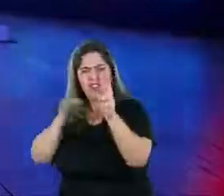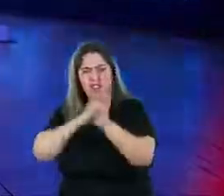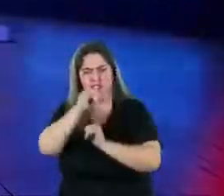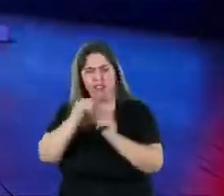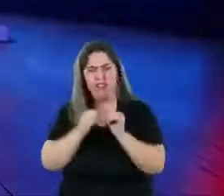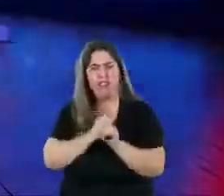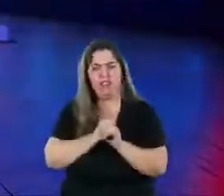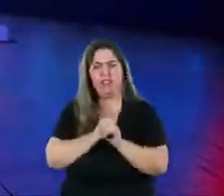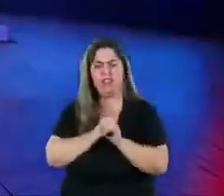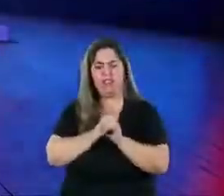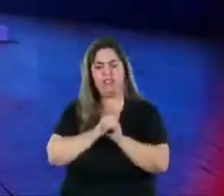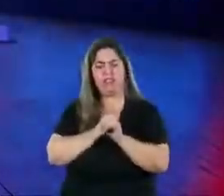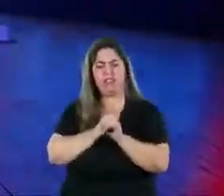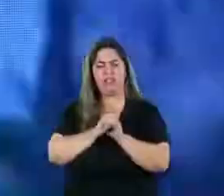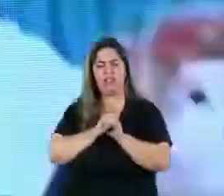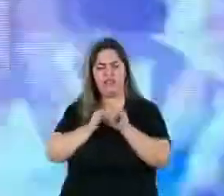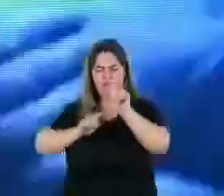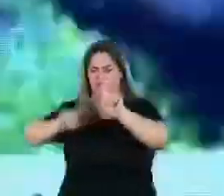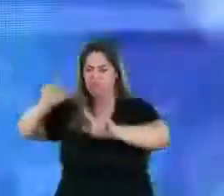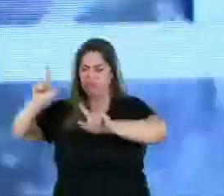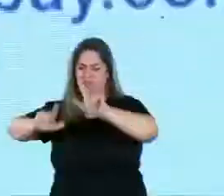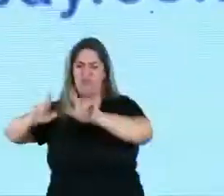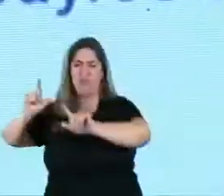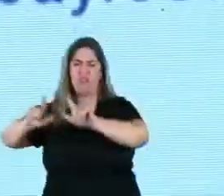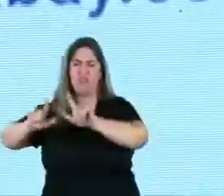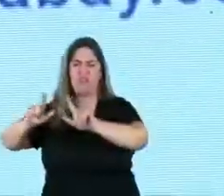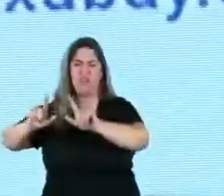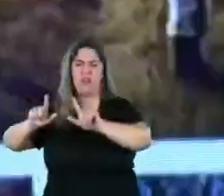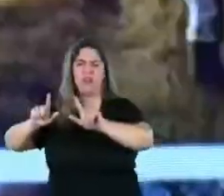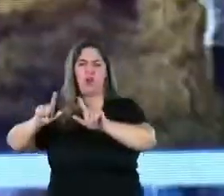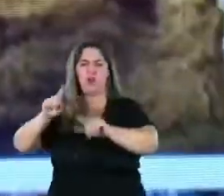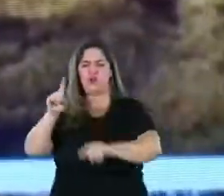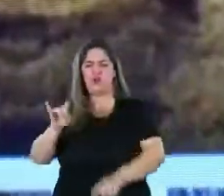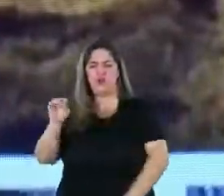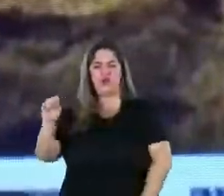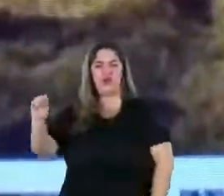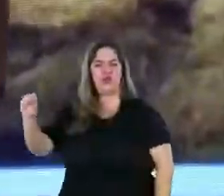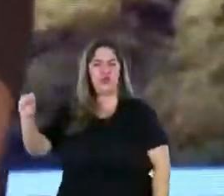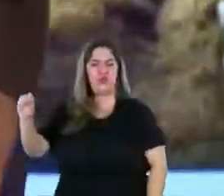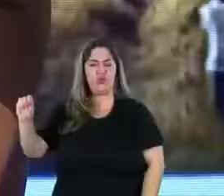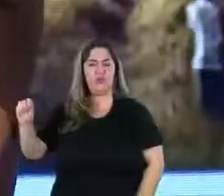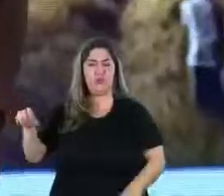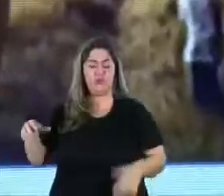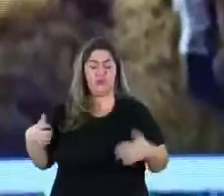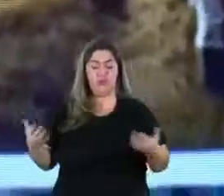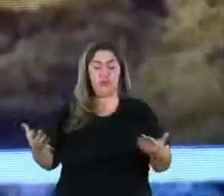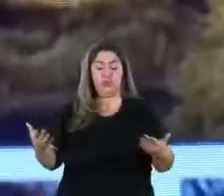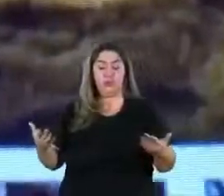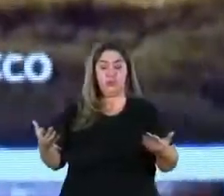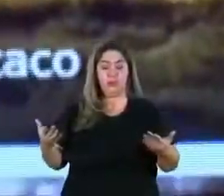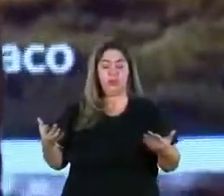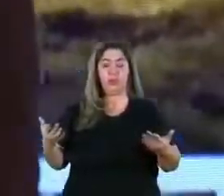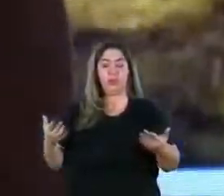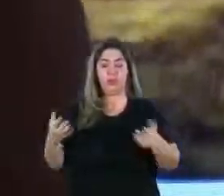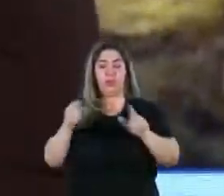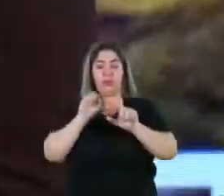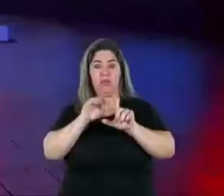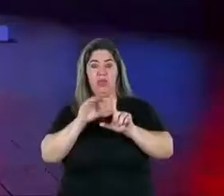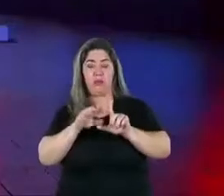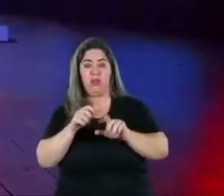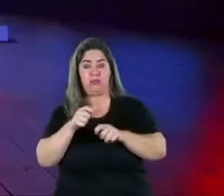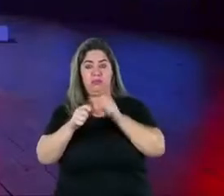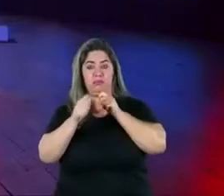internet... Na televisão, no zoológico, no Globo Repórter.